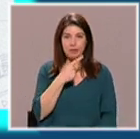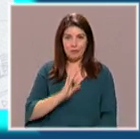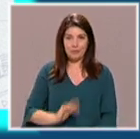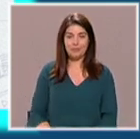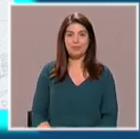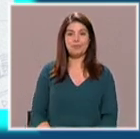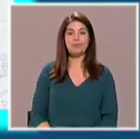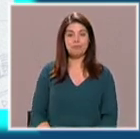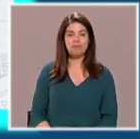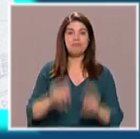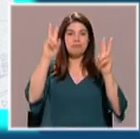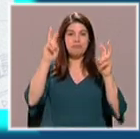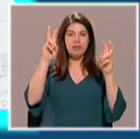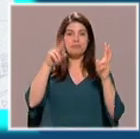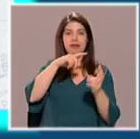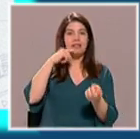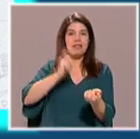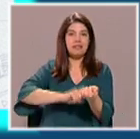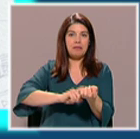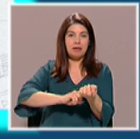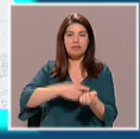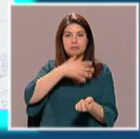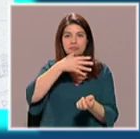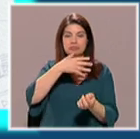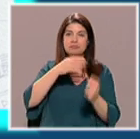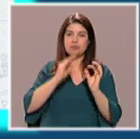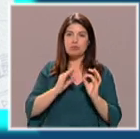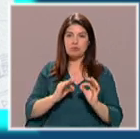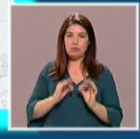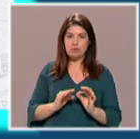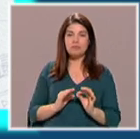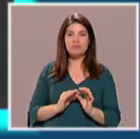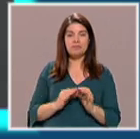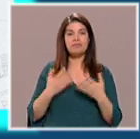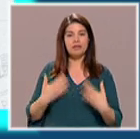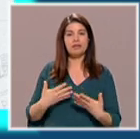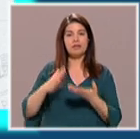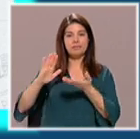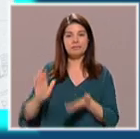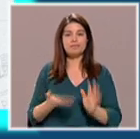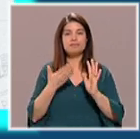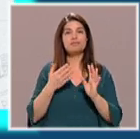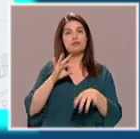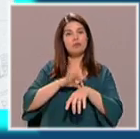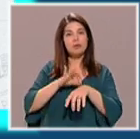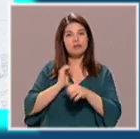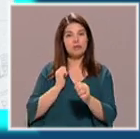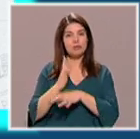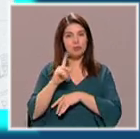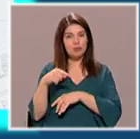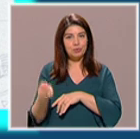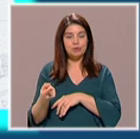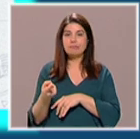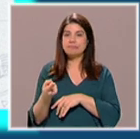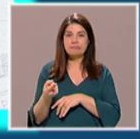Da diabetes, penso que é tudo, porque senão ficaríamos aqui a aula só a falar desta doença. Vamos passar a uma nova, que é nada